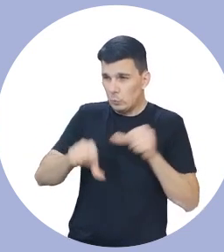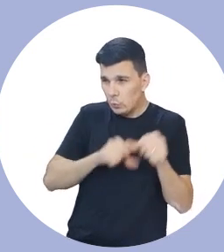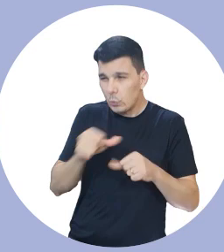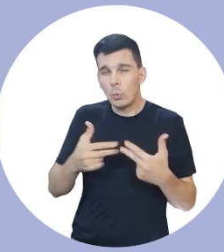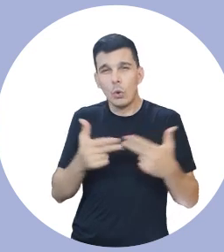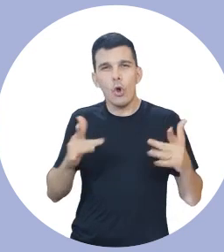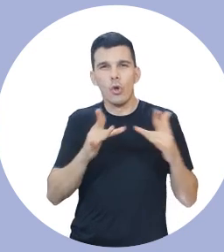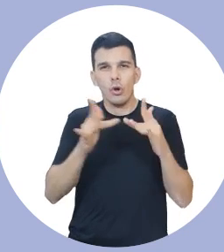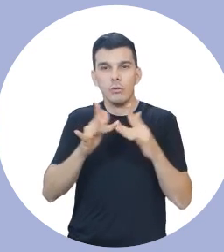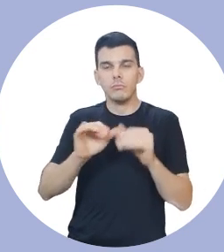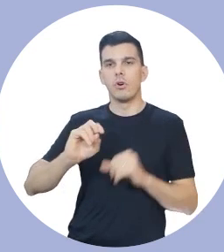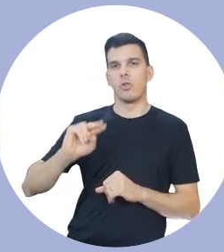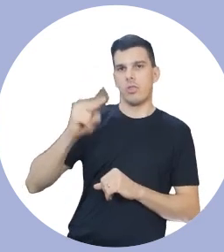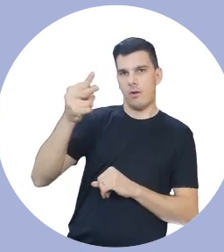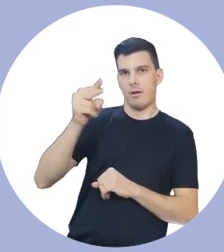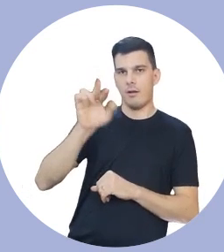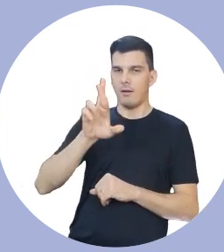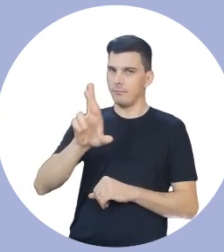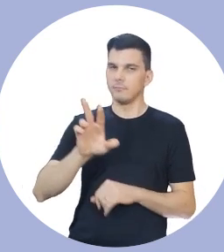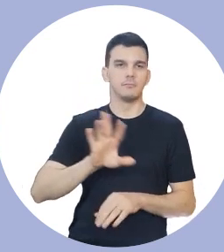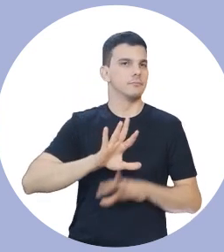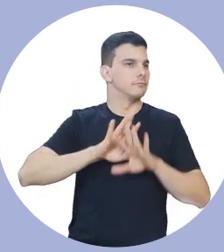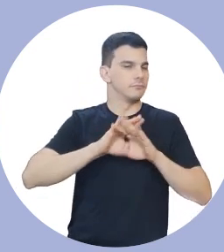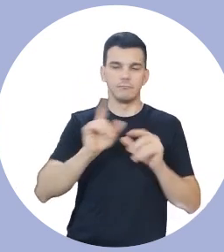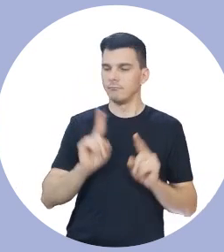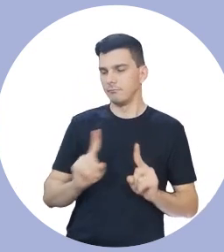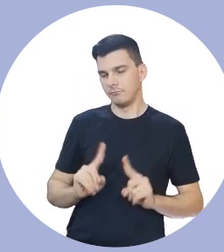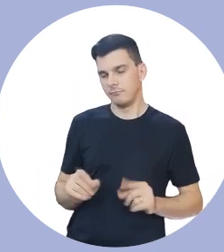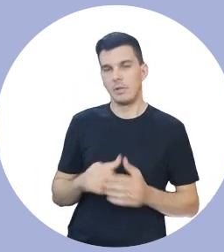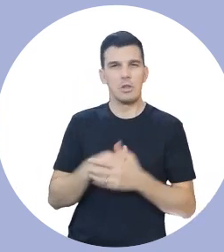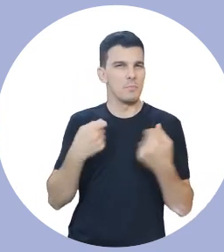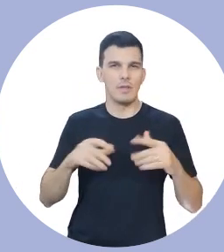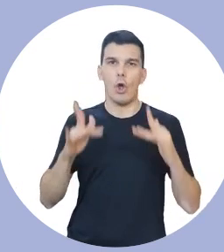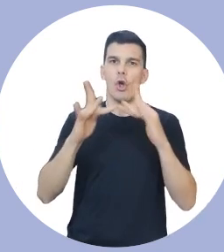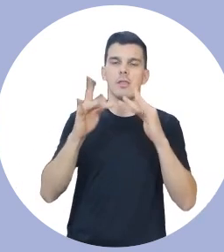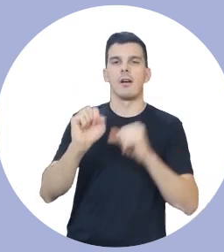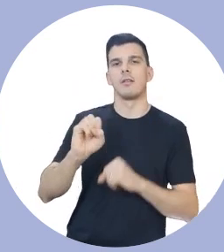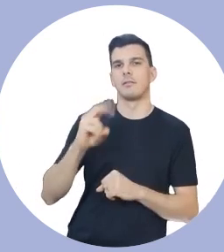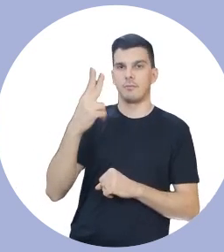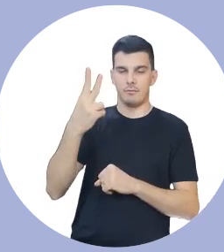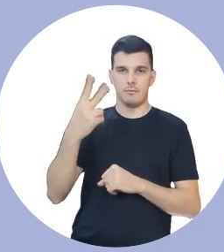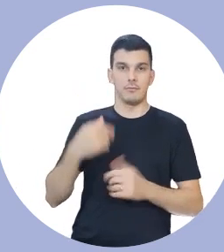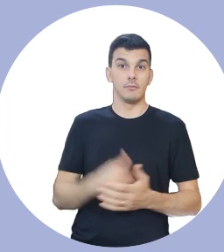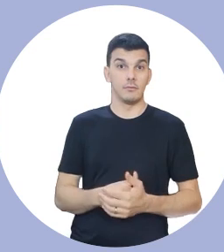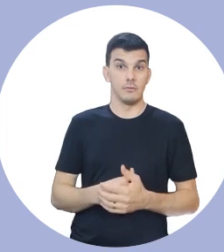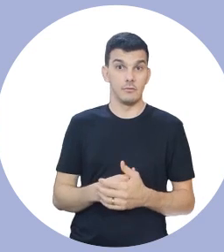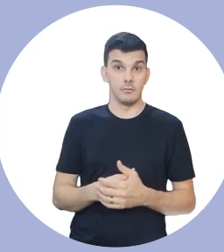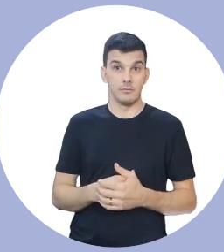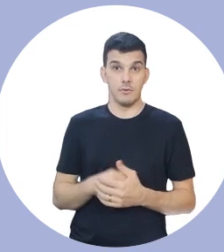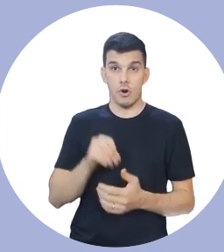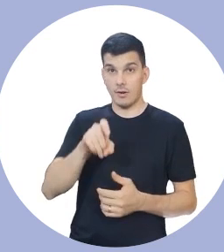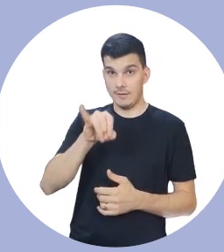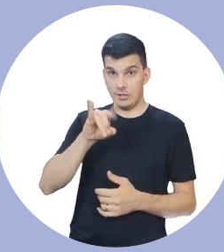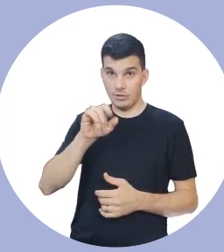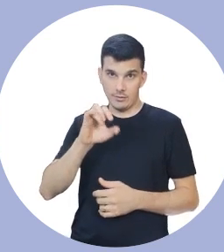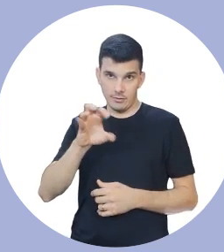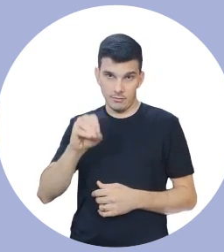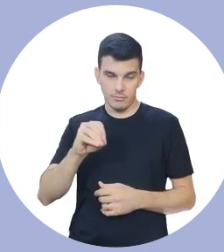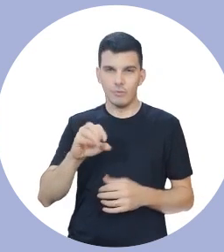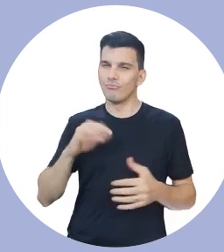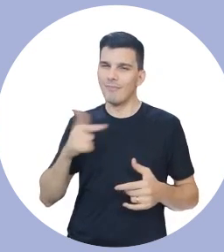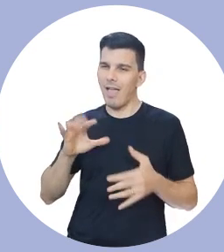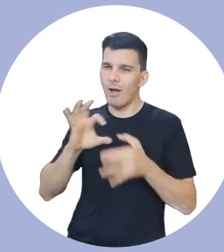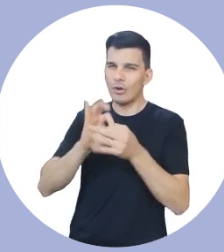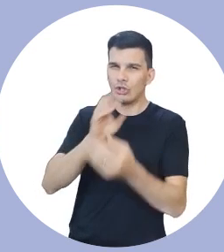sofreram transformações pelo contato do oxigênio do ar? Não, não é necessário um contato com oxigênio. O oxigênio, neste caso, ele não